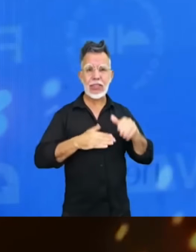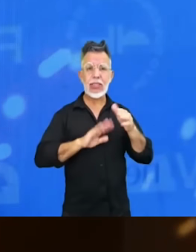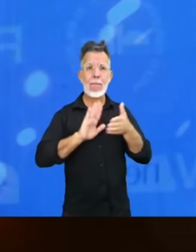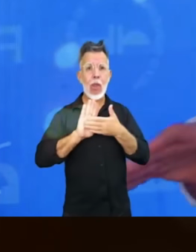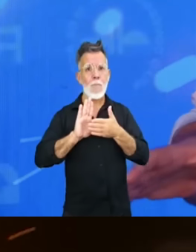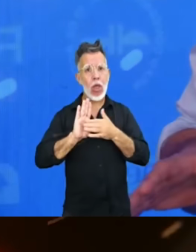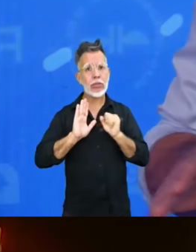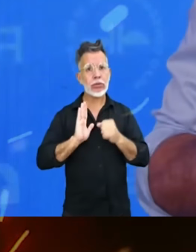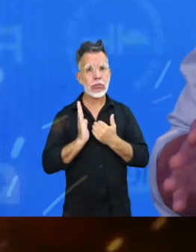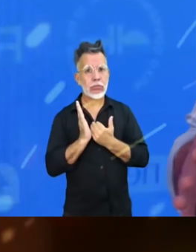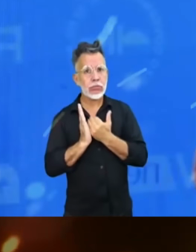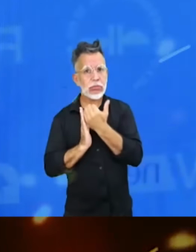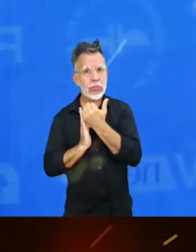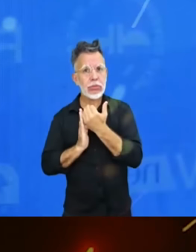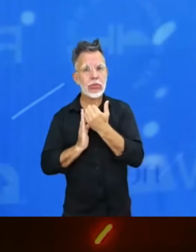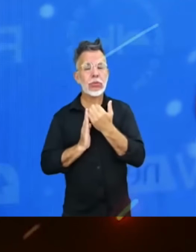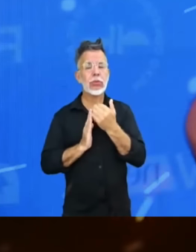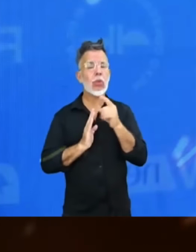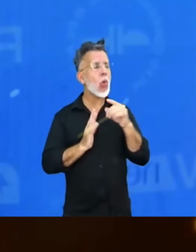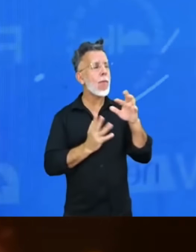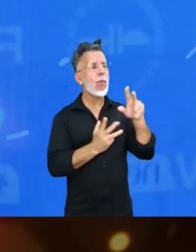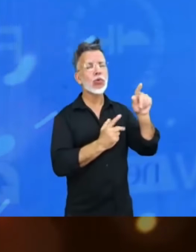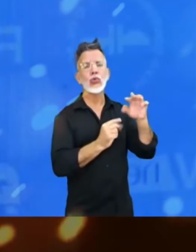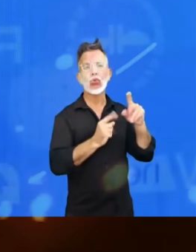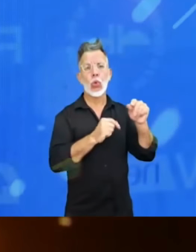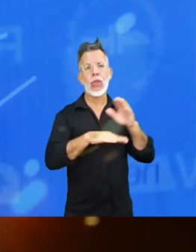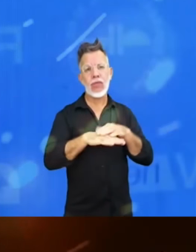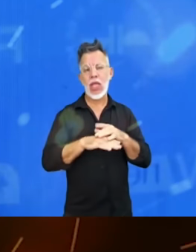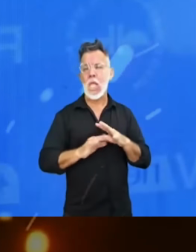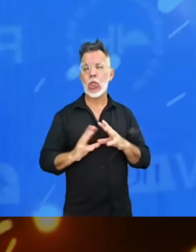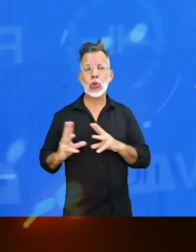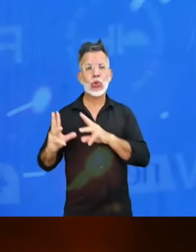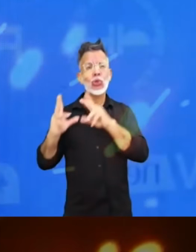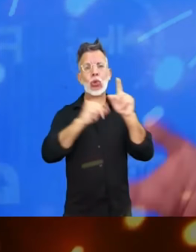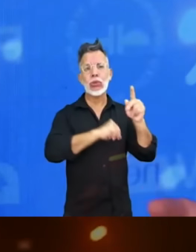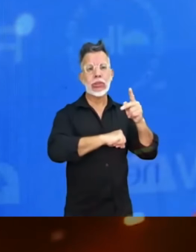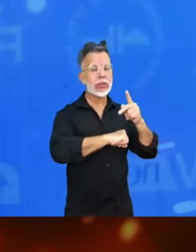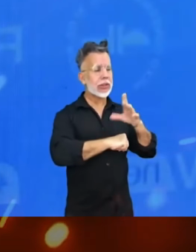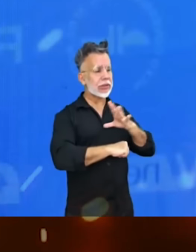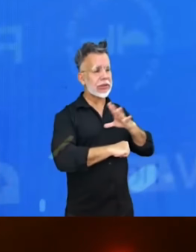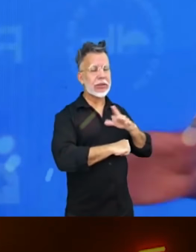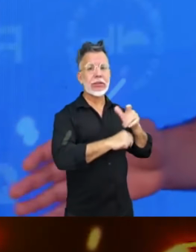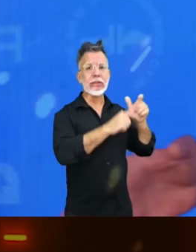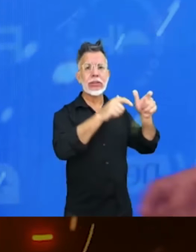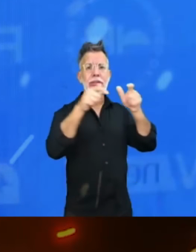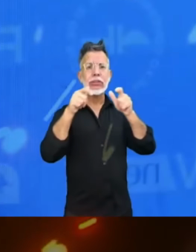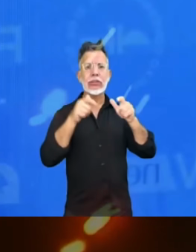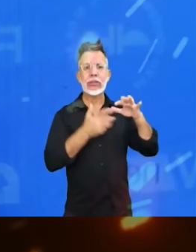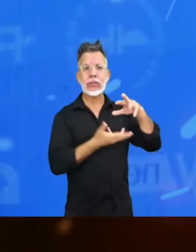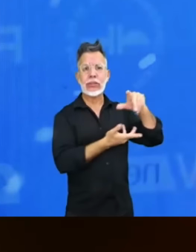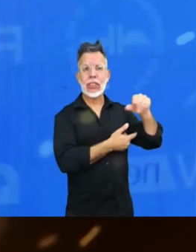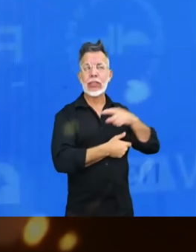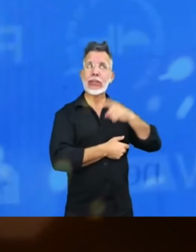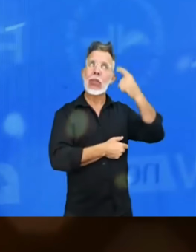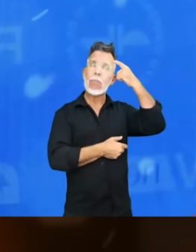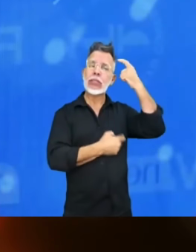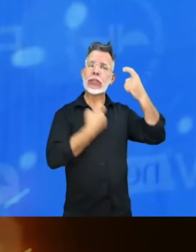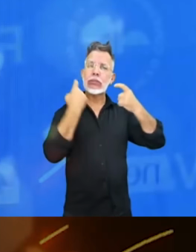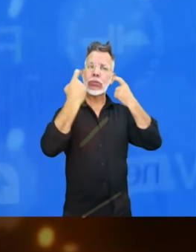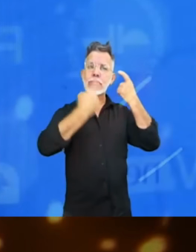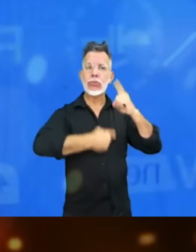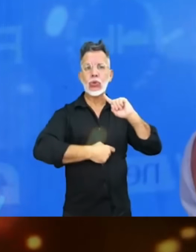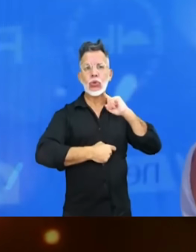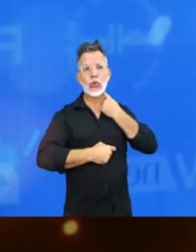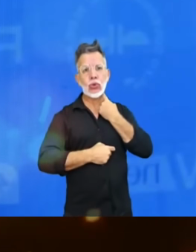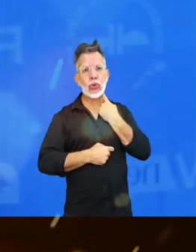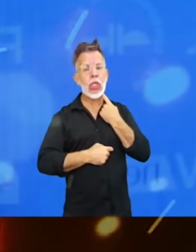todas as grandes cidades globais estão pensando maneiras de lidar com aquecimento global com poluição combate as mudanças climáticas São Paulo tá ficando para